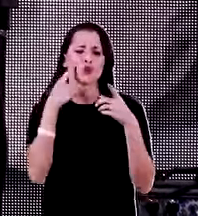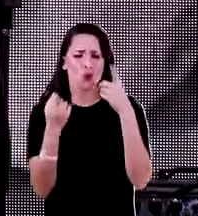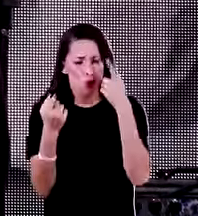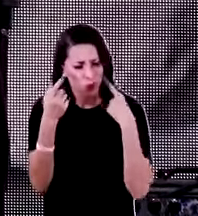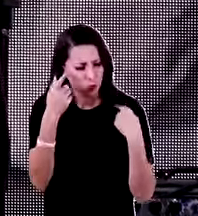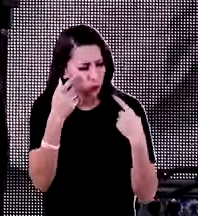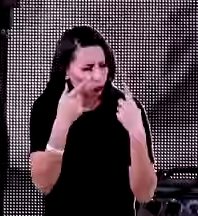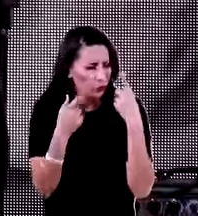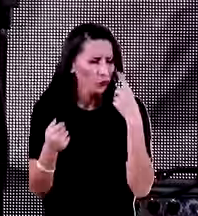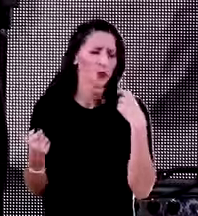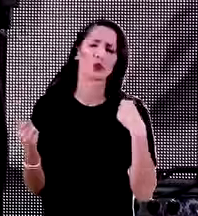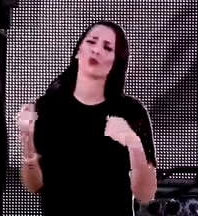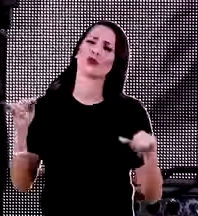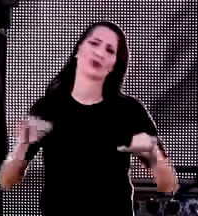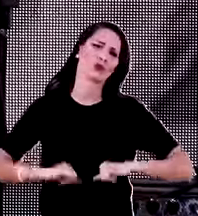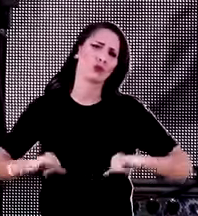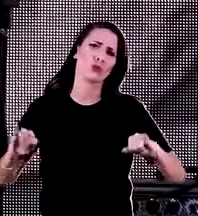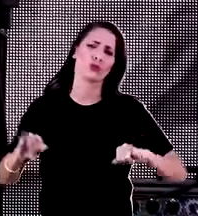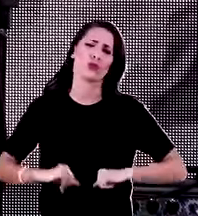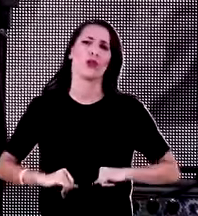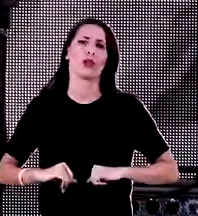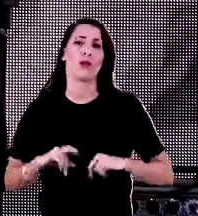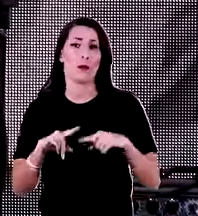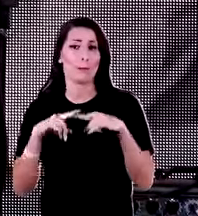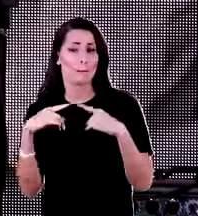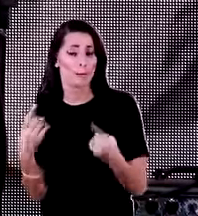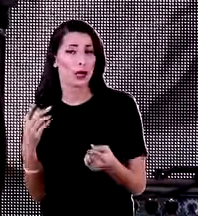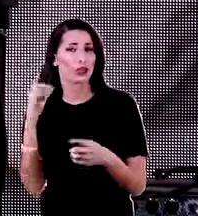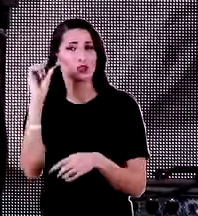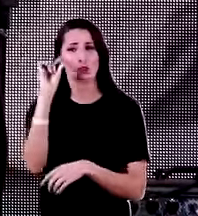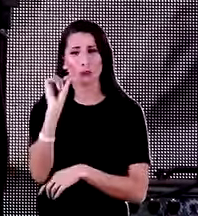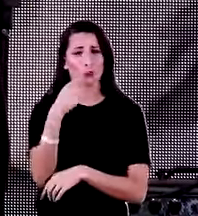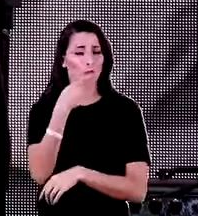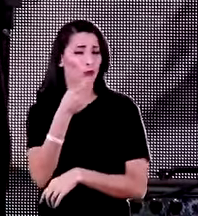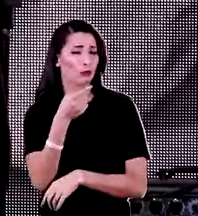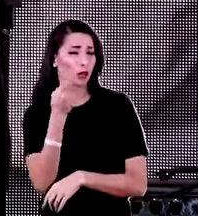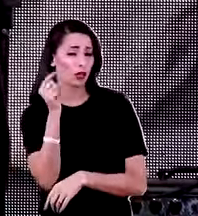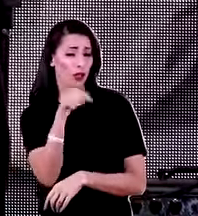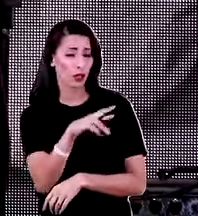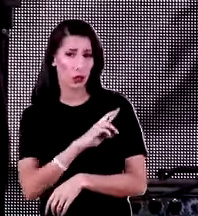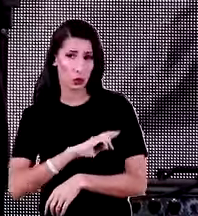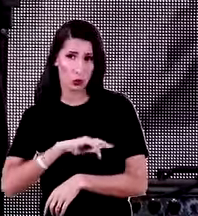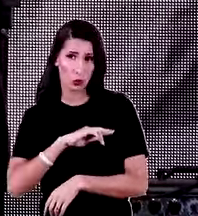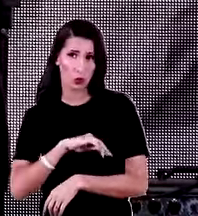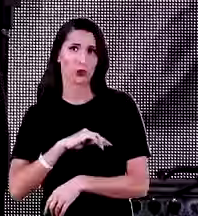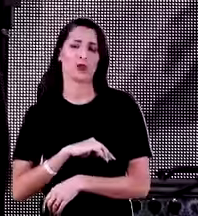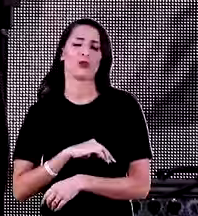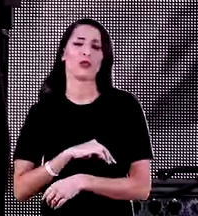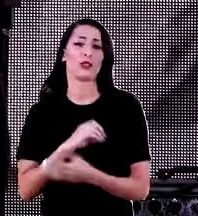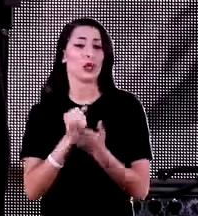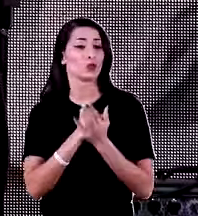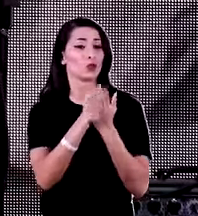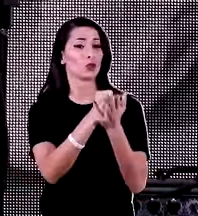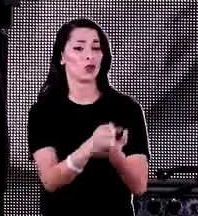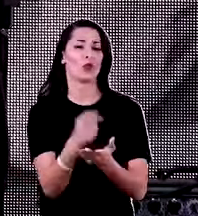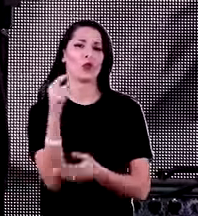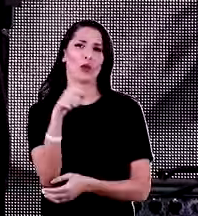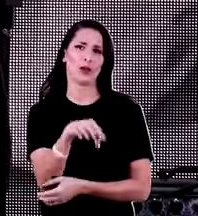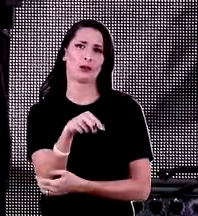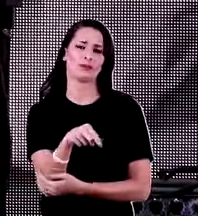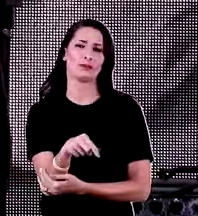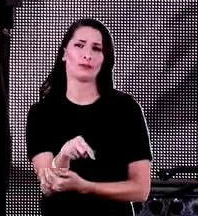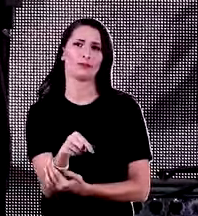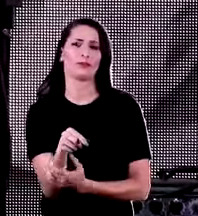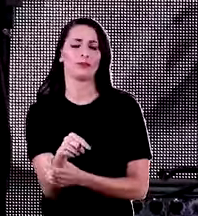E a gente pouco fala da coitada da Ruth, que ajudou ela. Hoje eu não quero que você se ponha numa posição de alguém que não tem um futuro adiante, de alguém